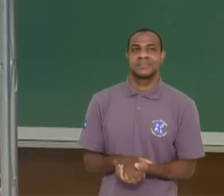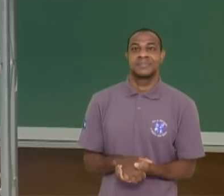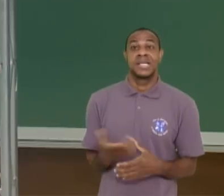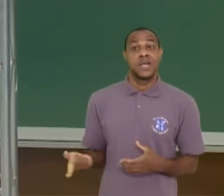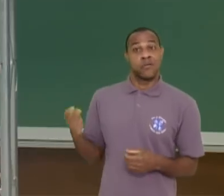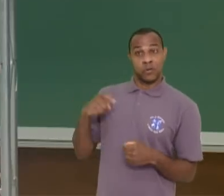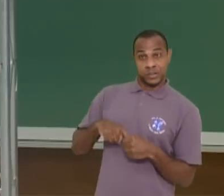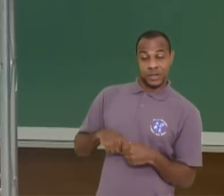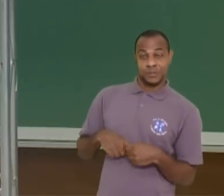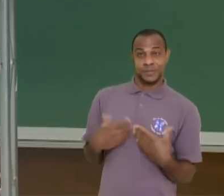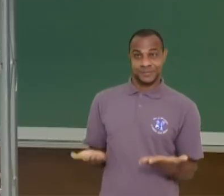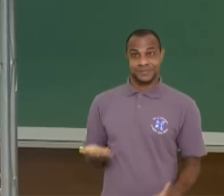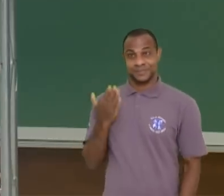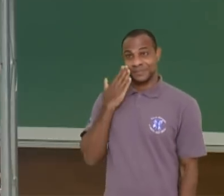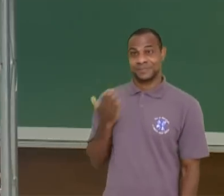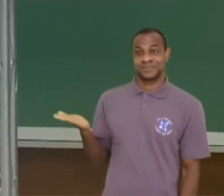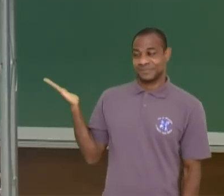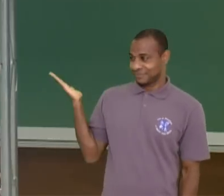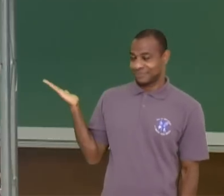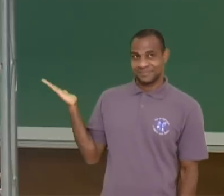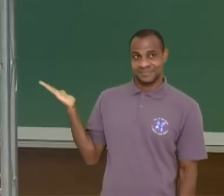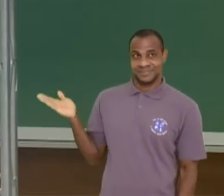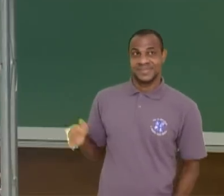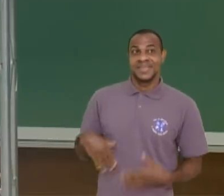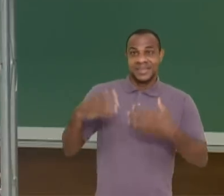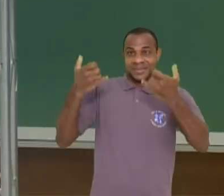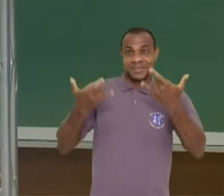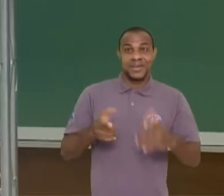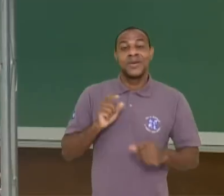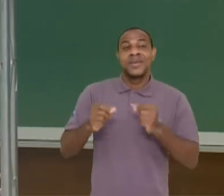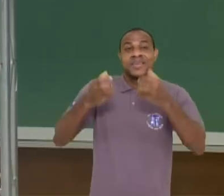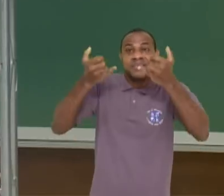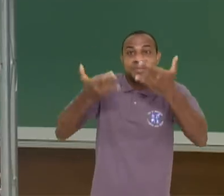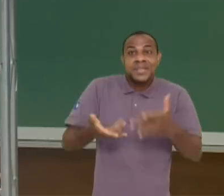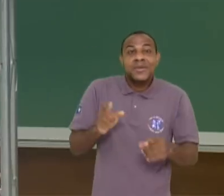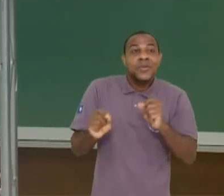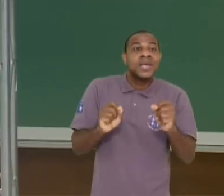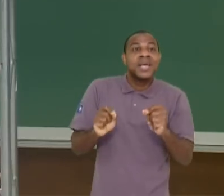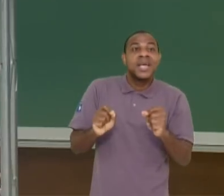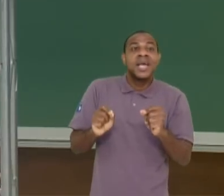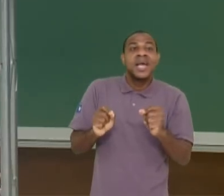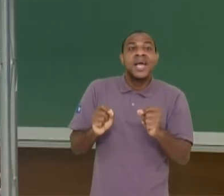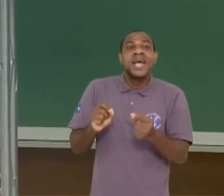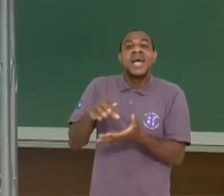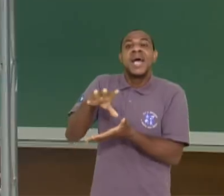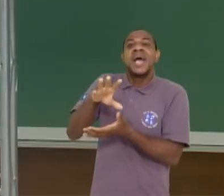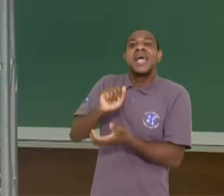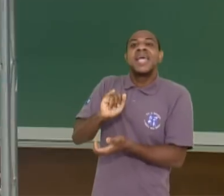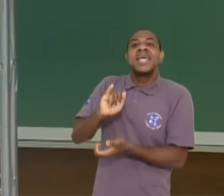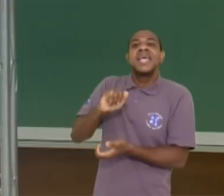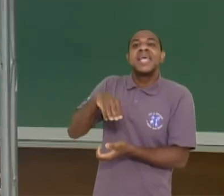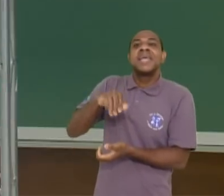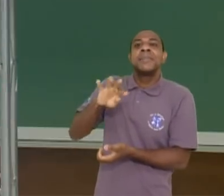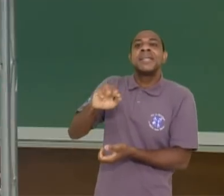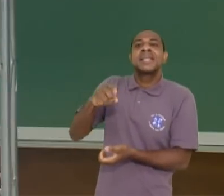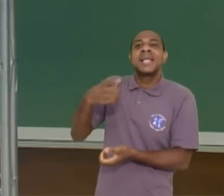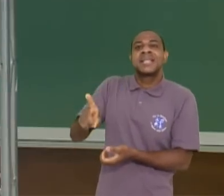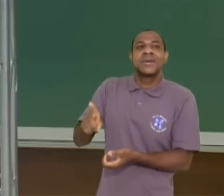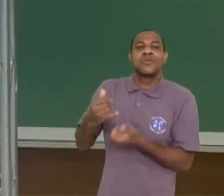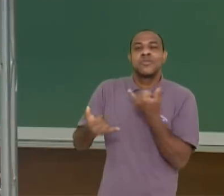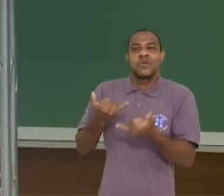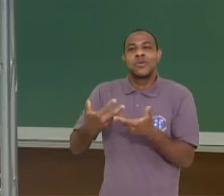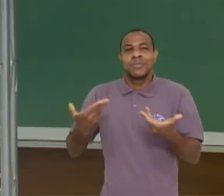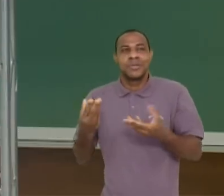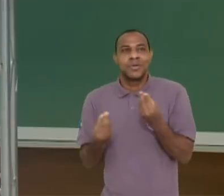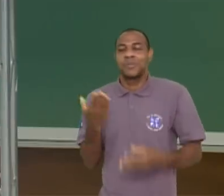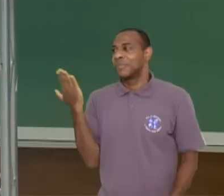Retornando então, galera, com a correção da atividade que tinha ficado aqui para vocês, que era o quê? Definir imitação. Então nós temos o quê? Como imitação nós temos uma